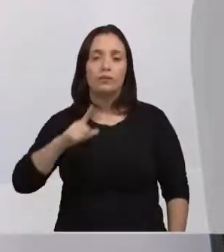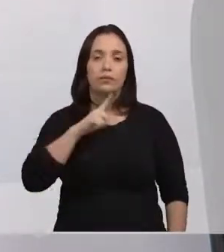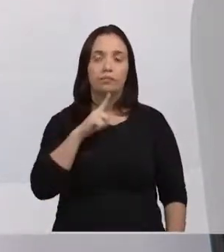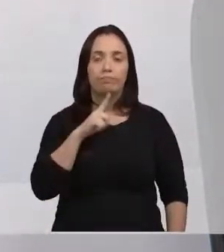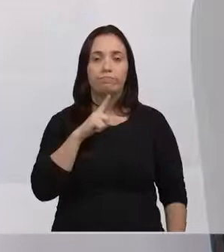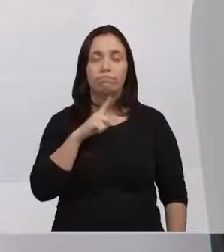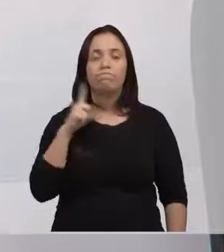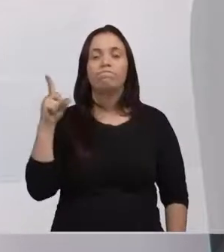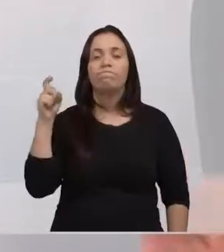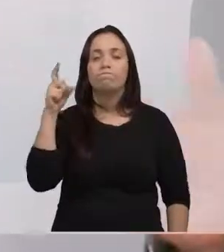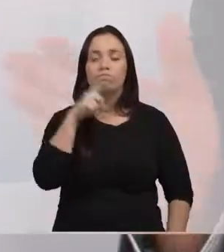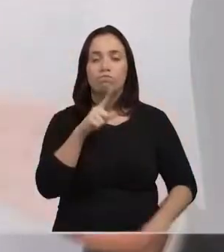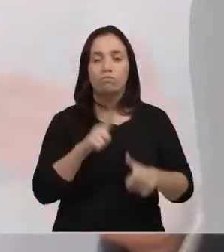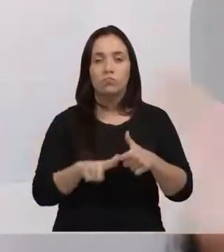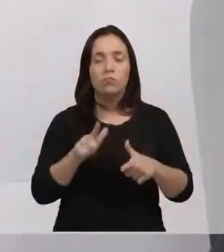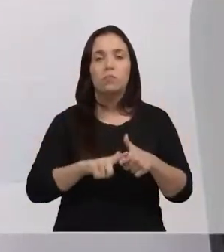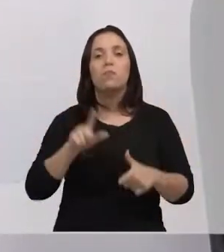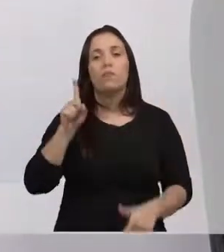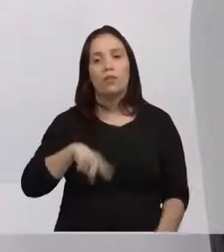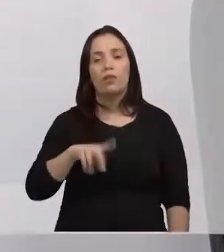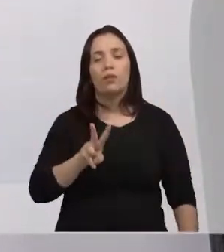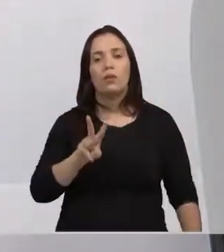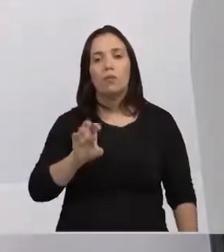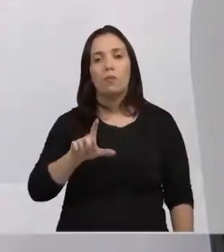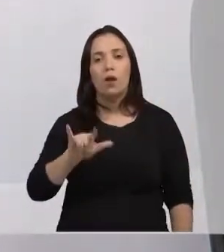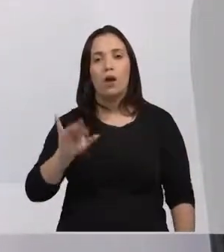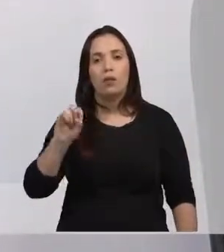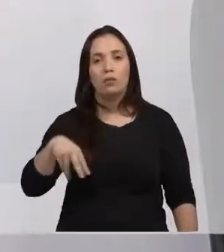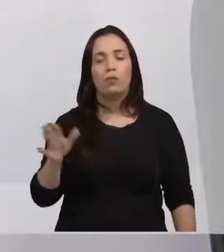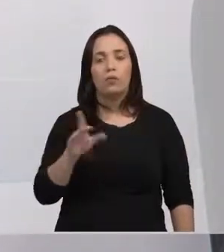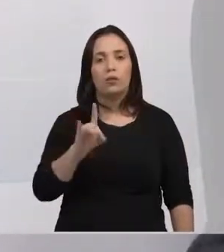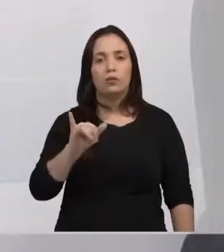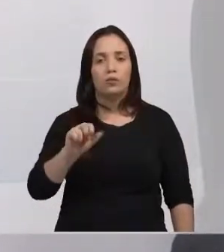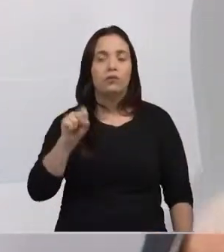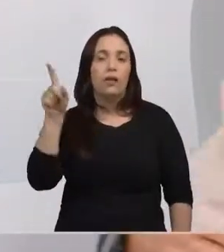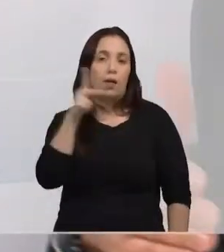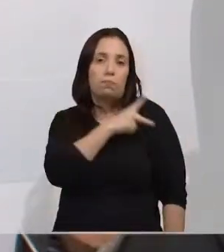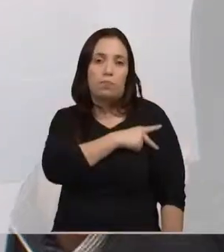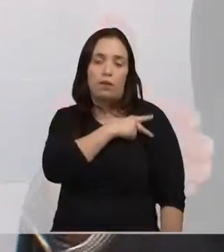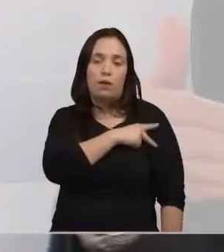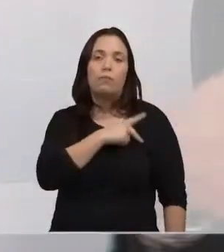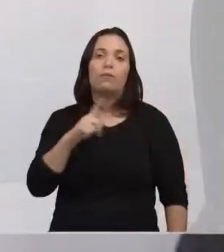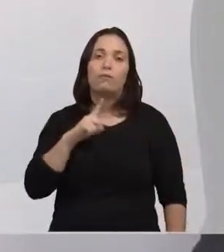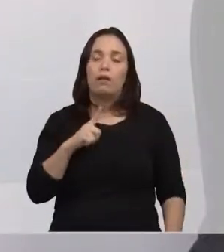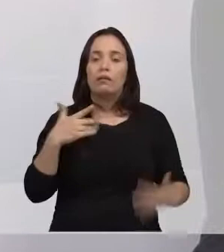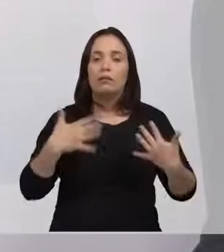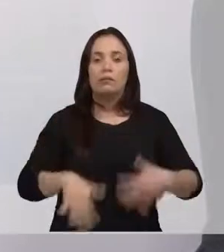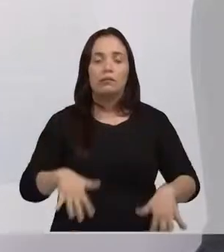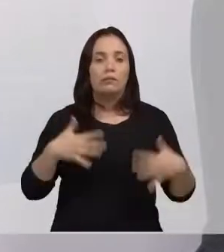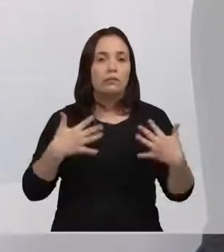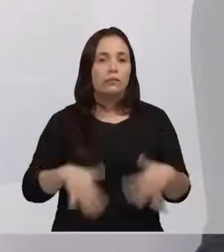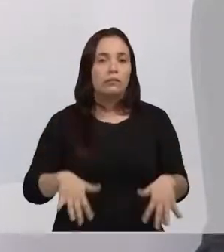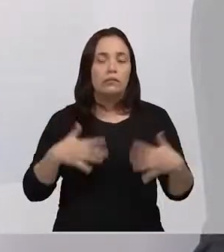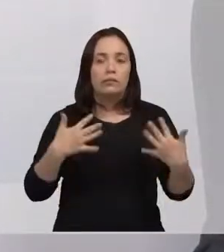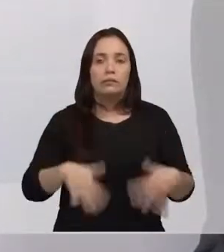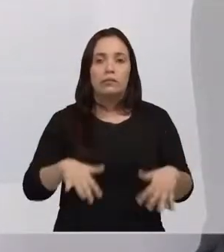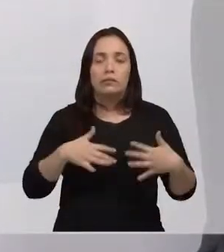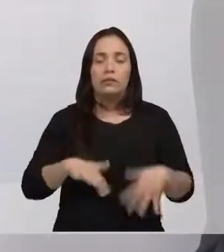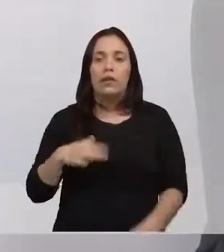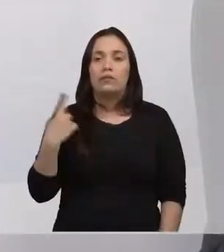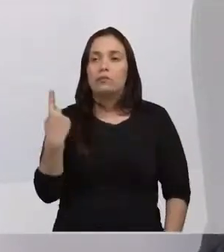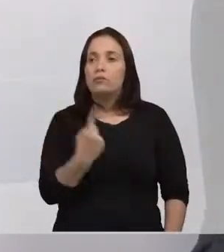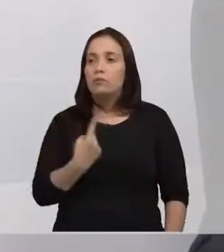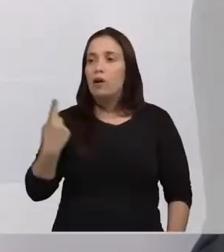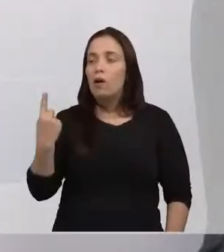muito difícil, o Hélio Dias, lá no Piauí, também já está ficando isolado. Ele acredita que com a chegada